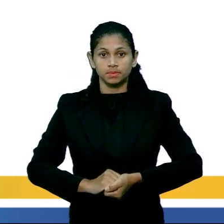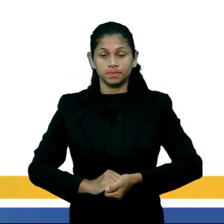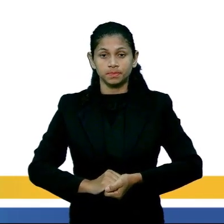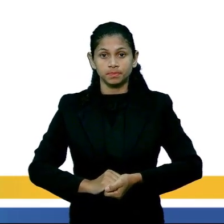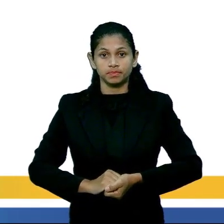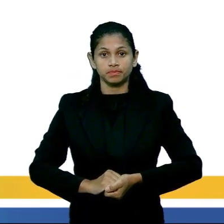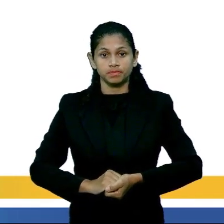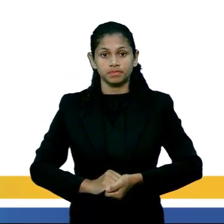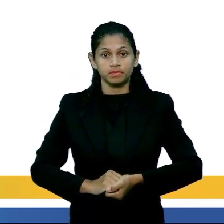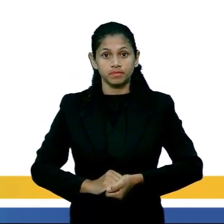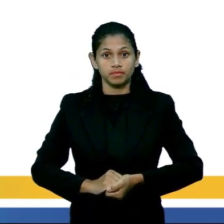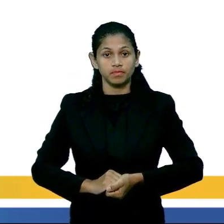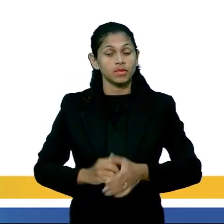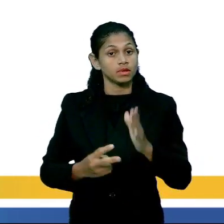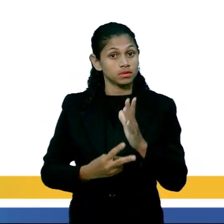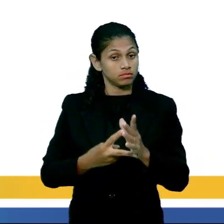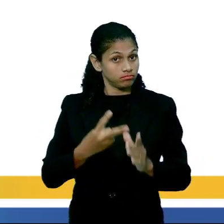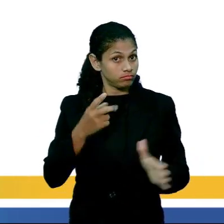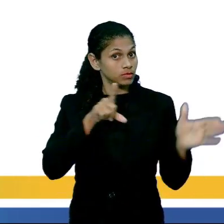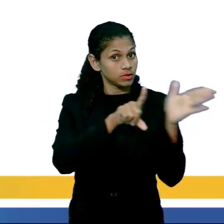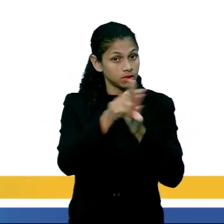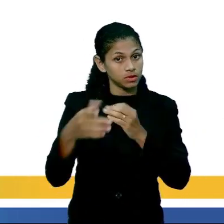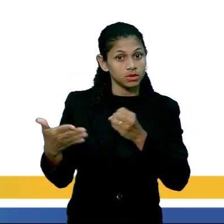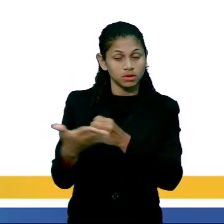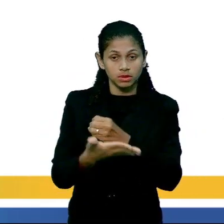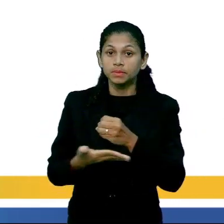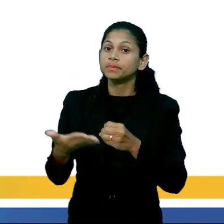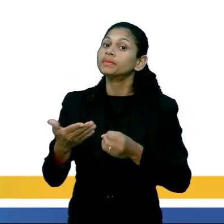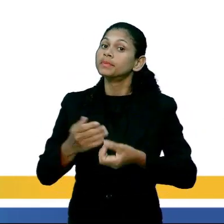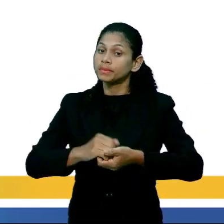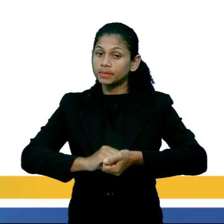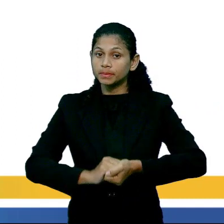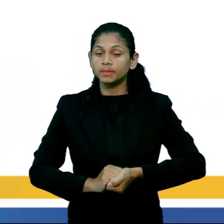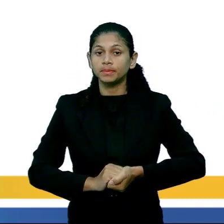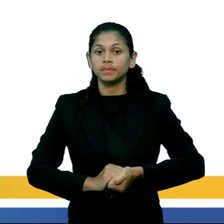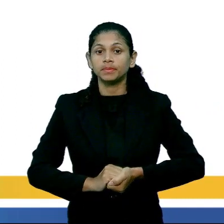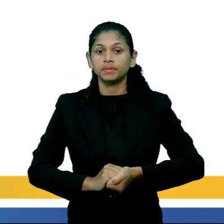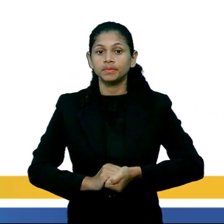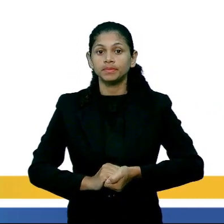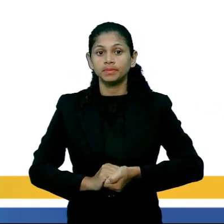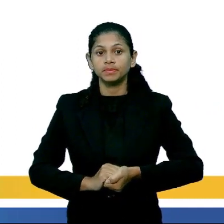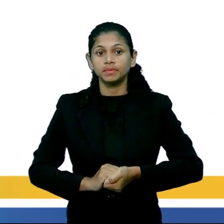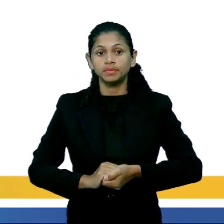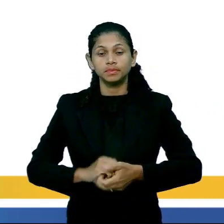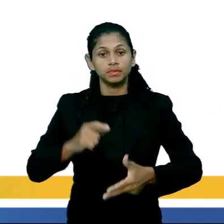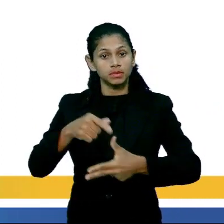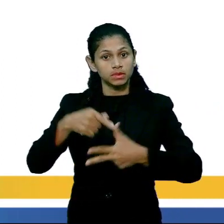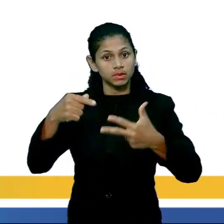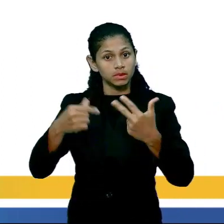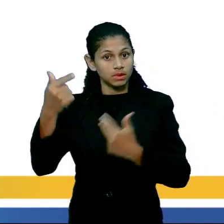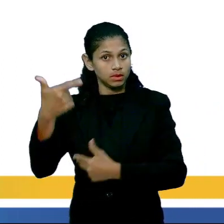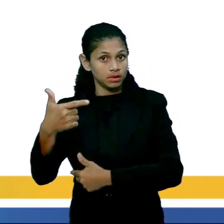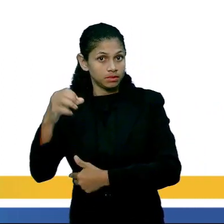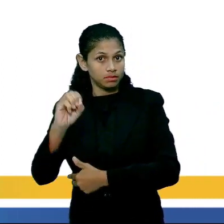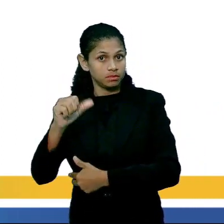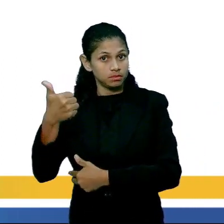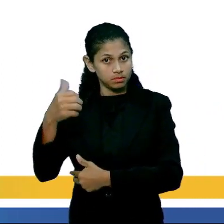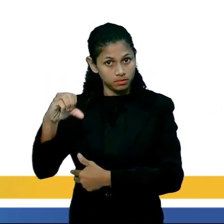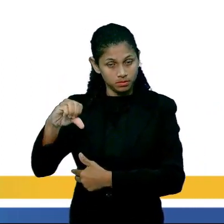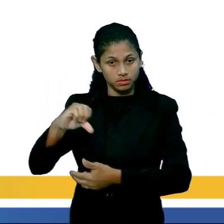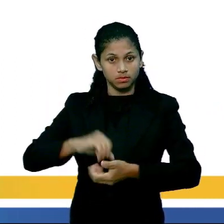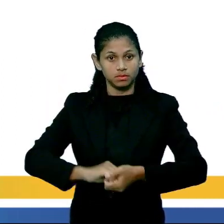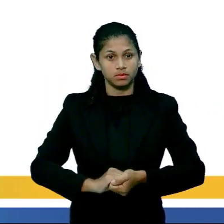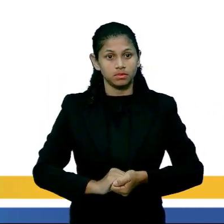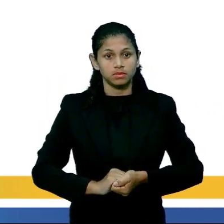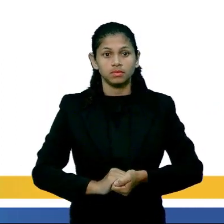vejamos aí uma segunda questão de apoio tá a segunda questão o Enem de 2019